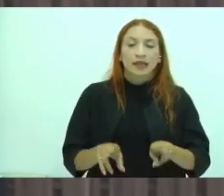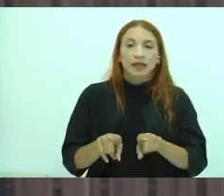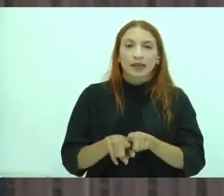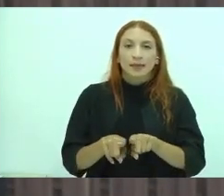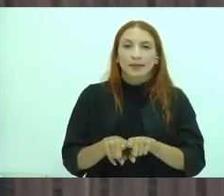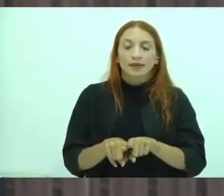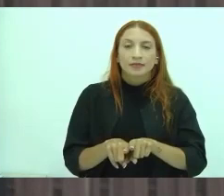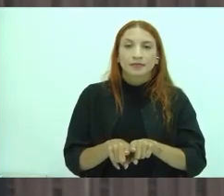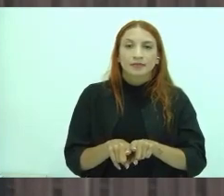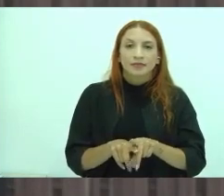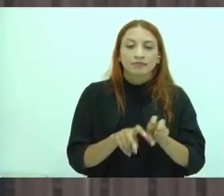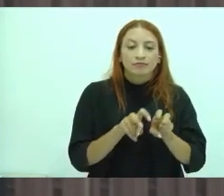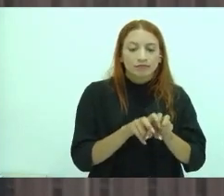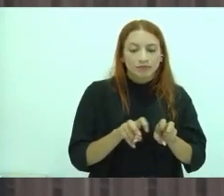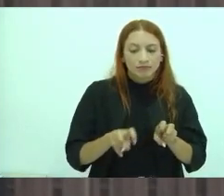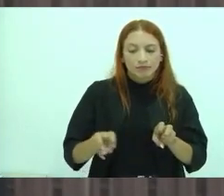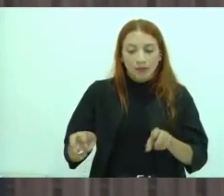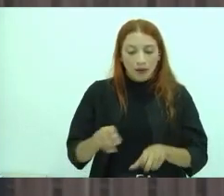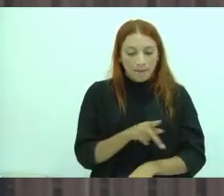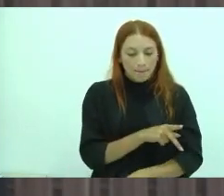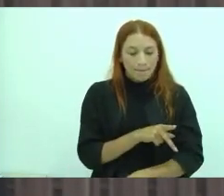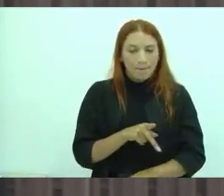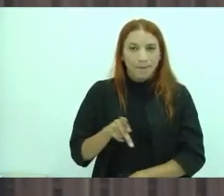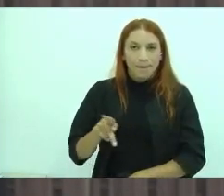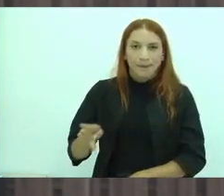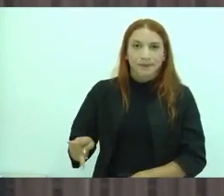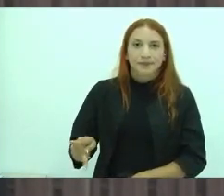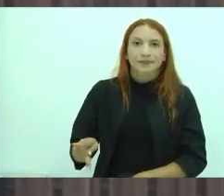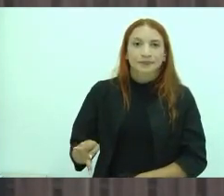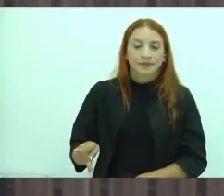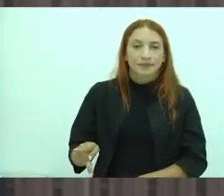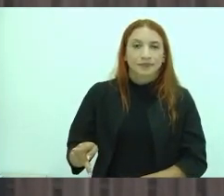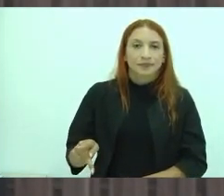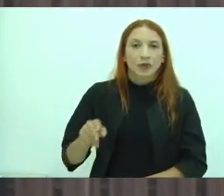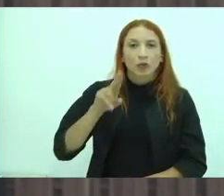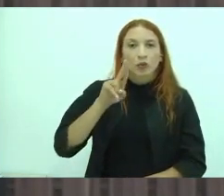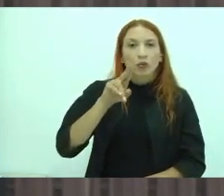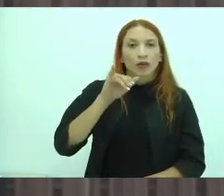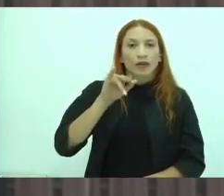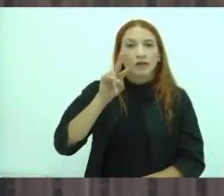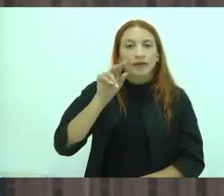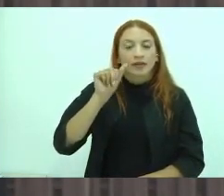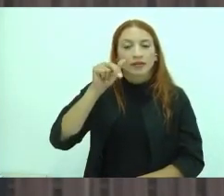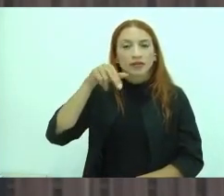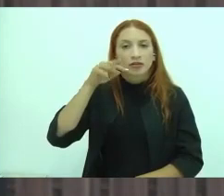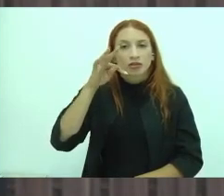Cumprimentar a mesa em nome do presidente desta casa, senhor Ivan Tiê Brito.